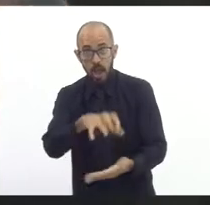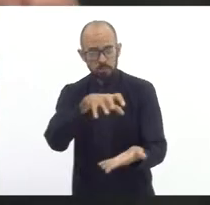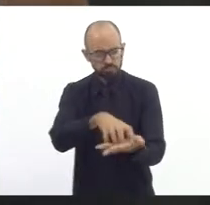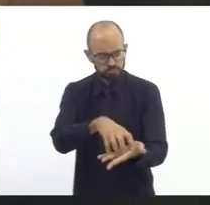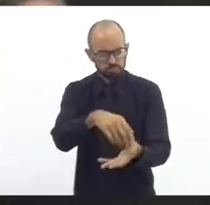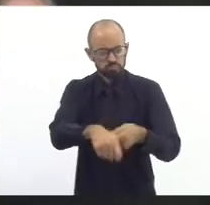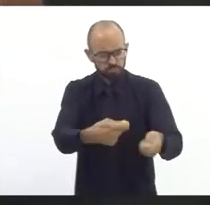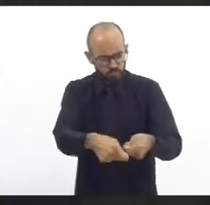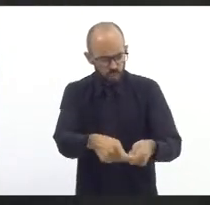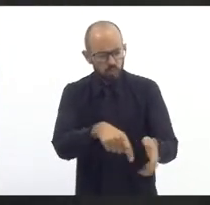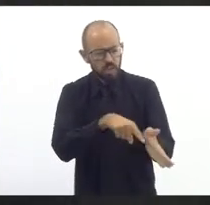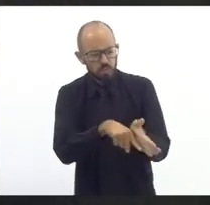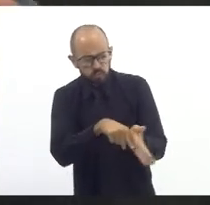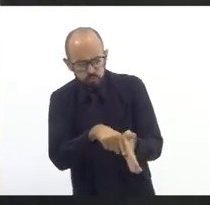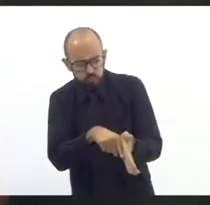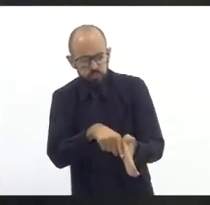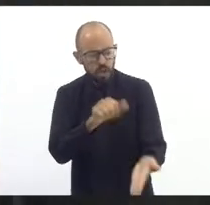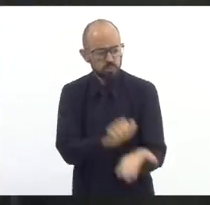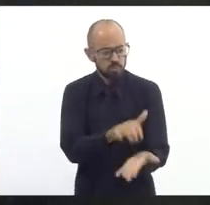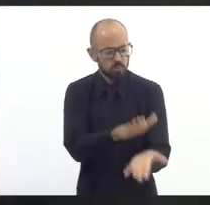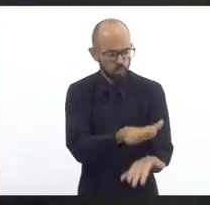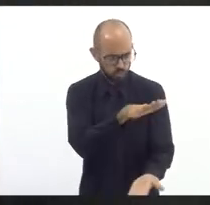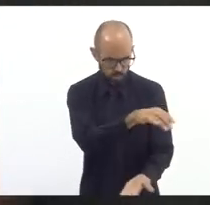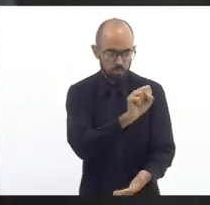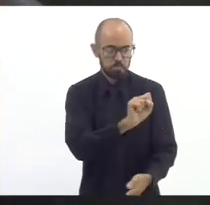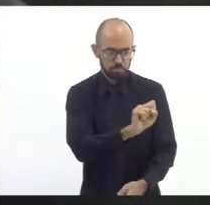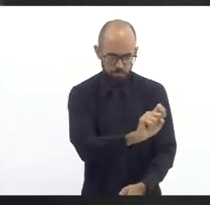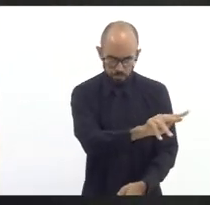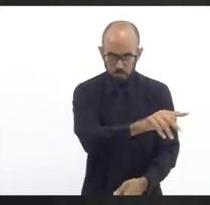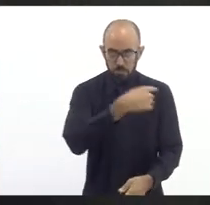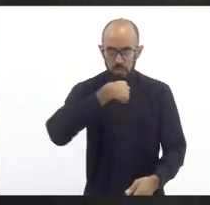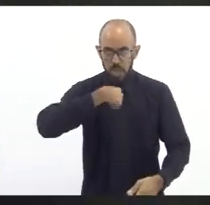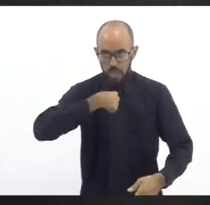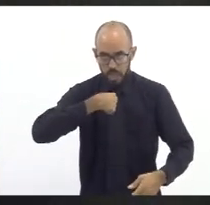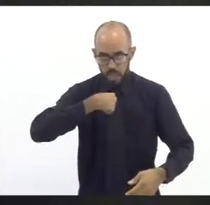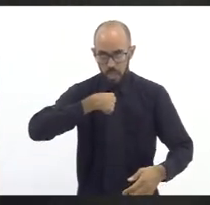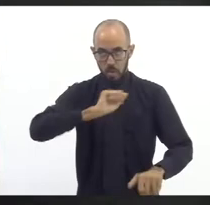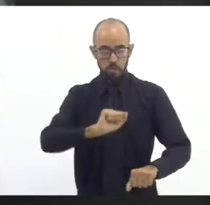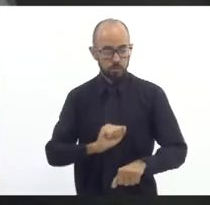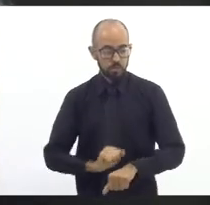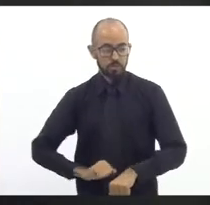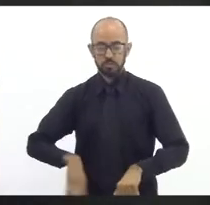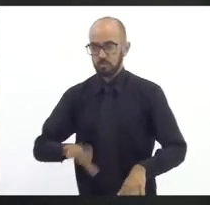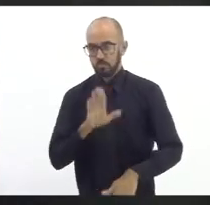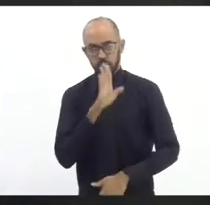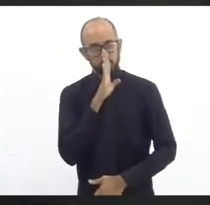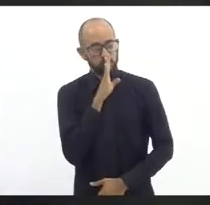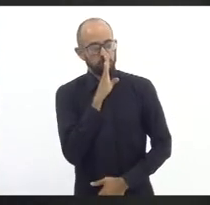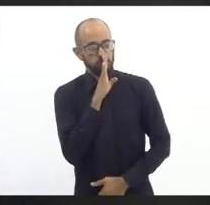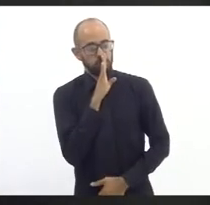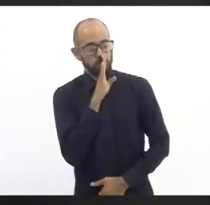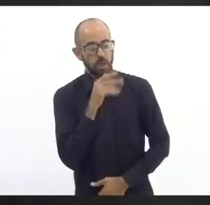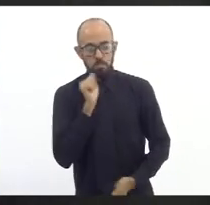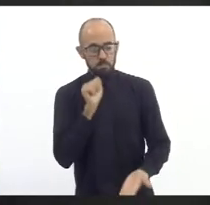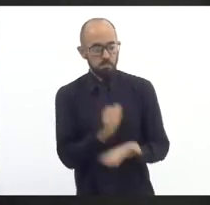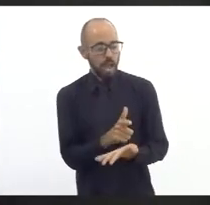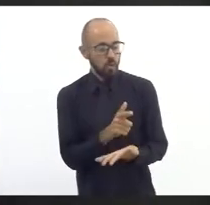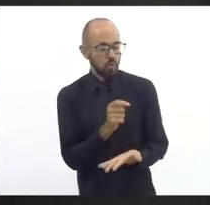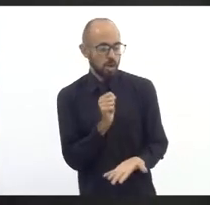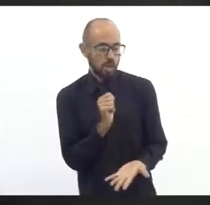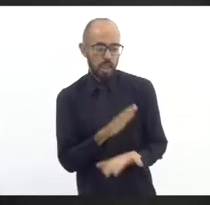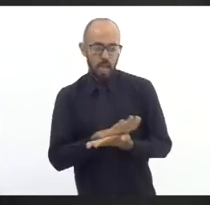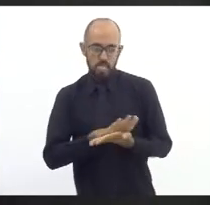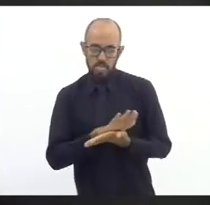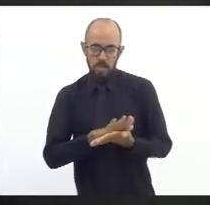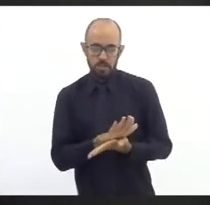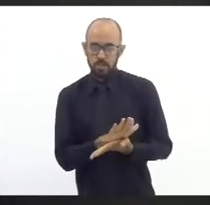a fiscalização, aplicou uma multa. Eu fico em silêncio, não pago, não resolvo